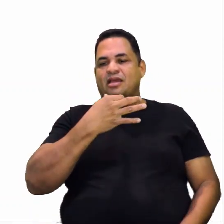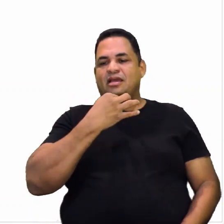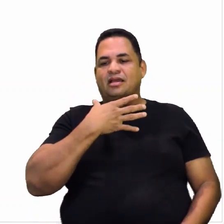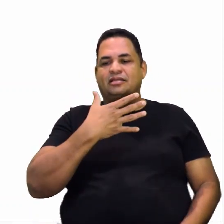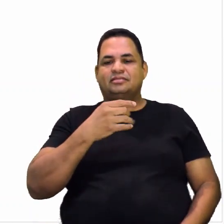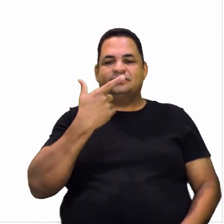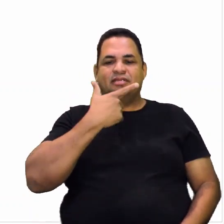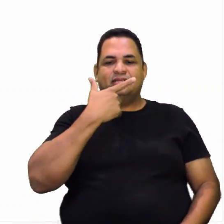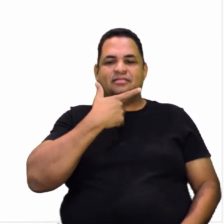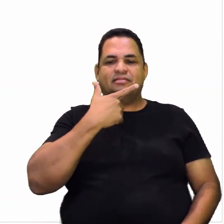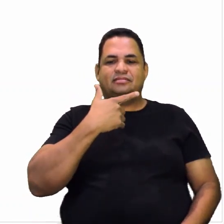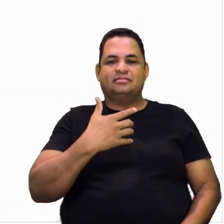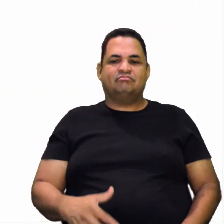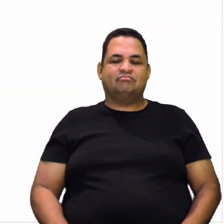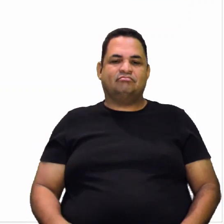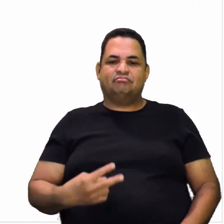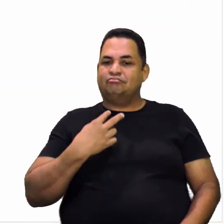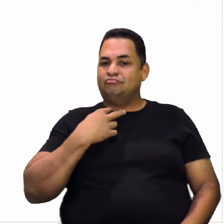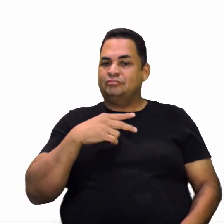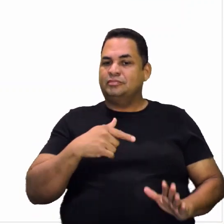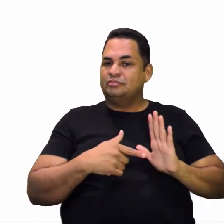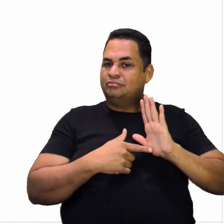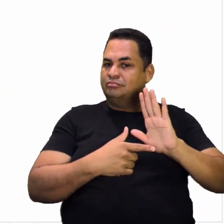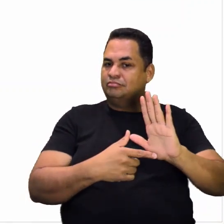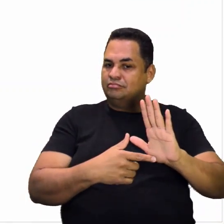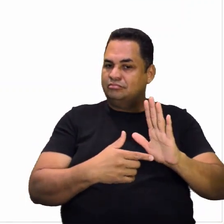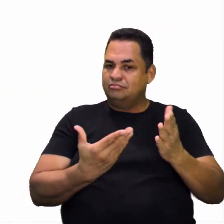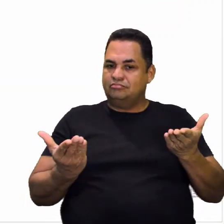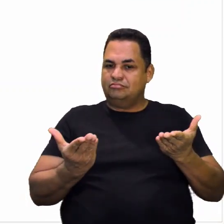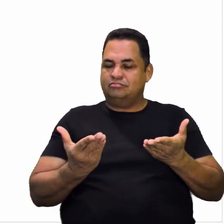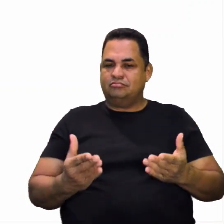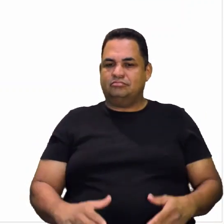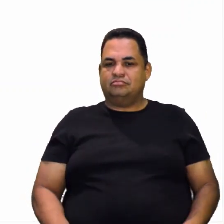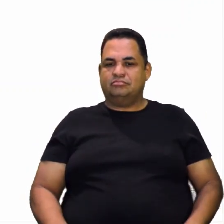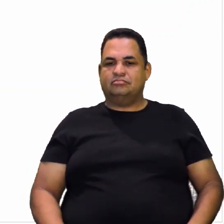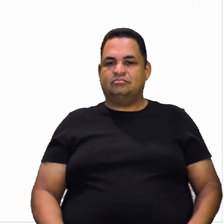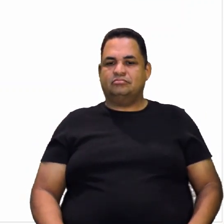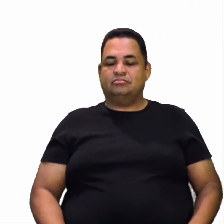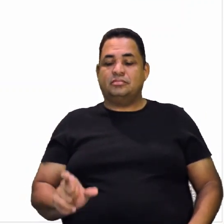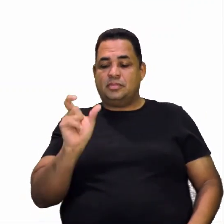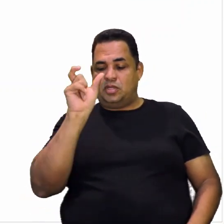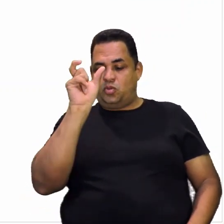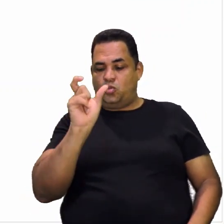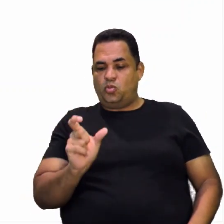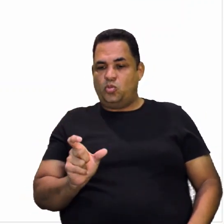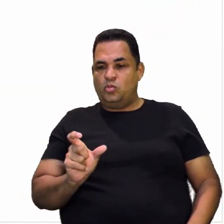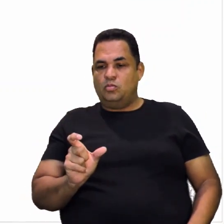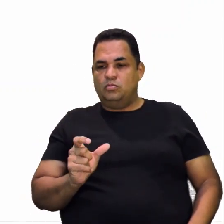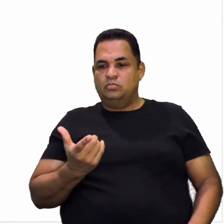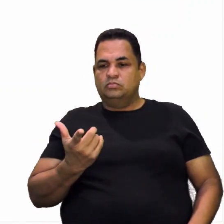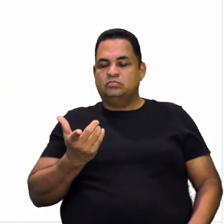haver represária. Então não sabia qual era o ator que estava